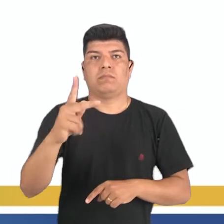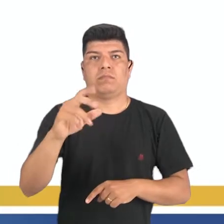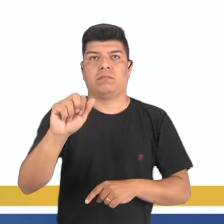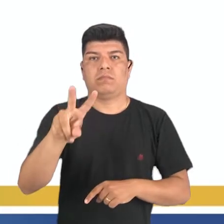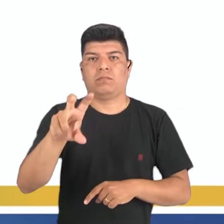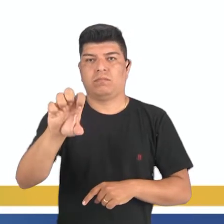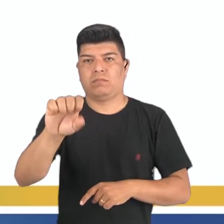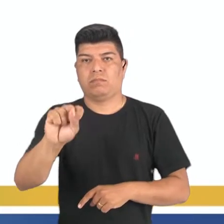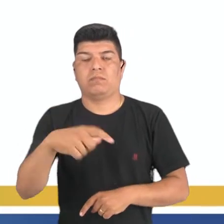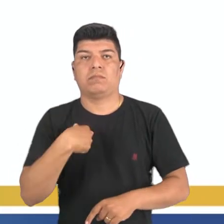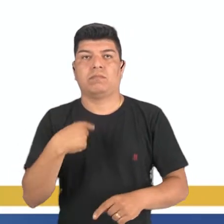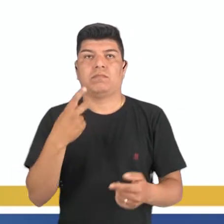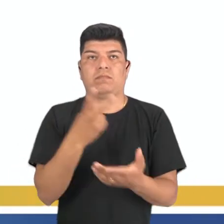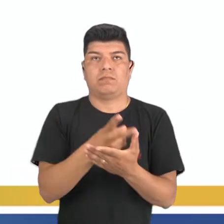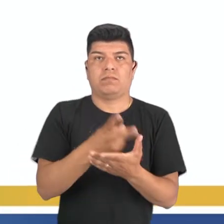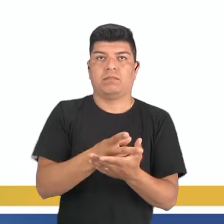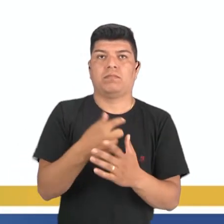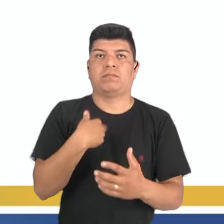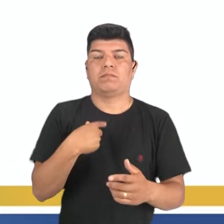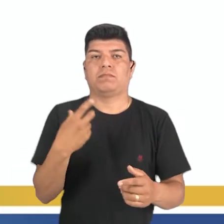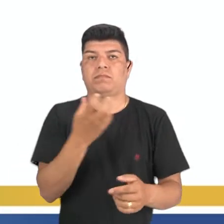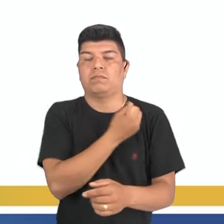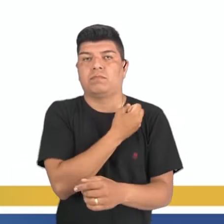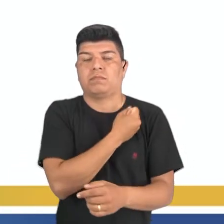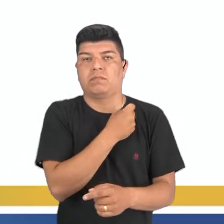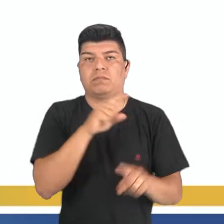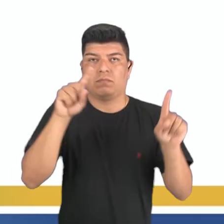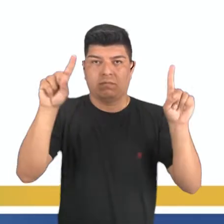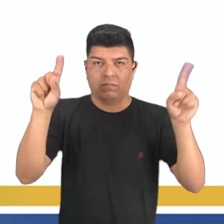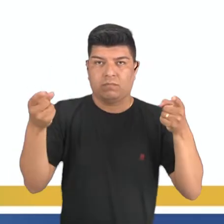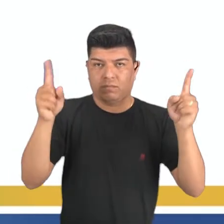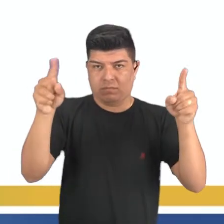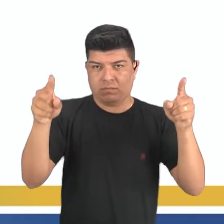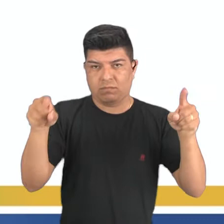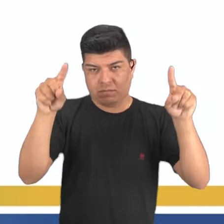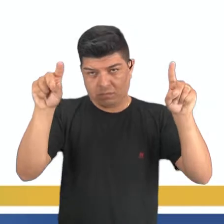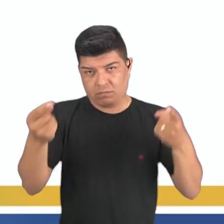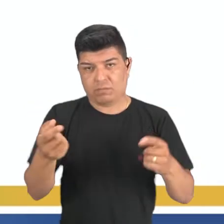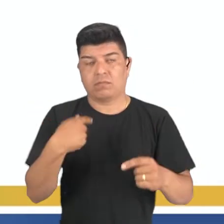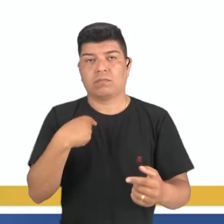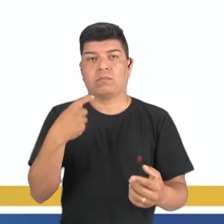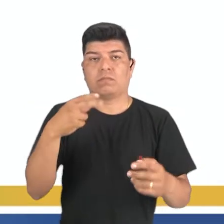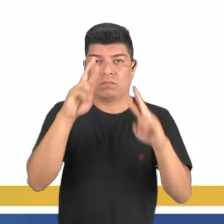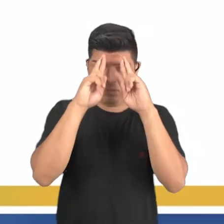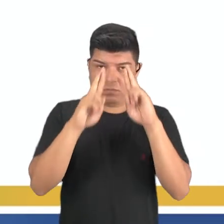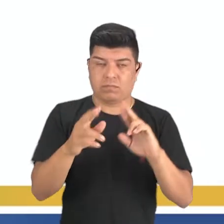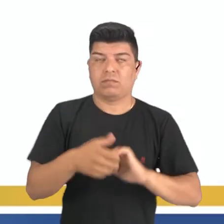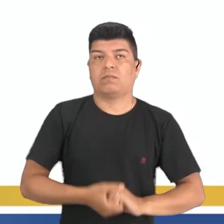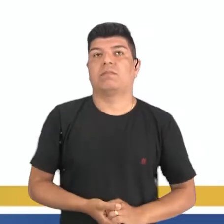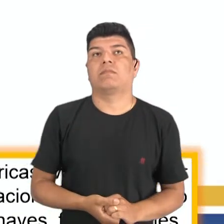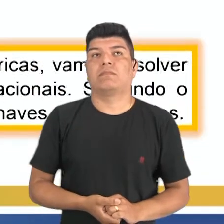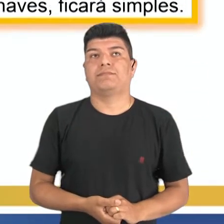as operações numa mesma expressão numérica, né? E a gente tem que respeitar uma ordem de resolução.